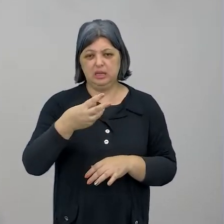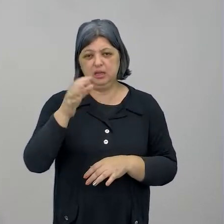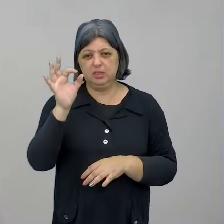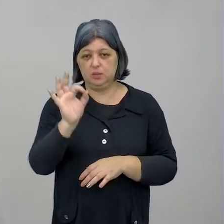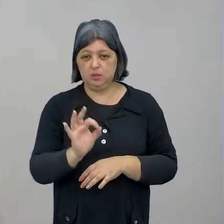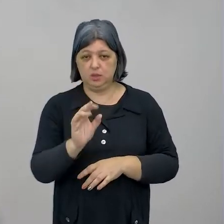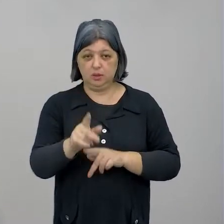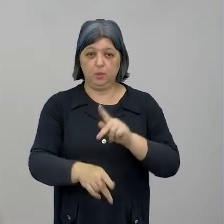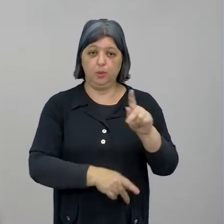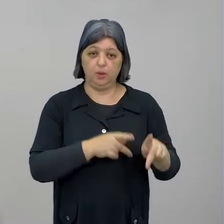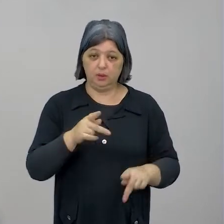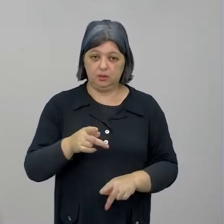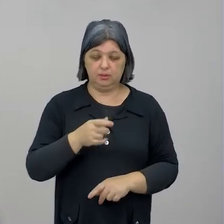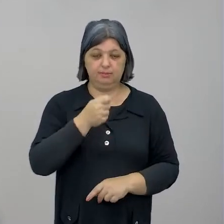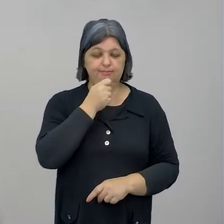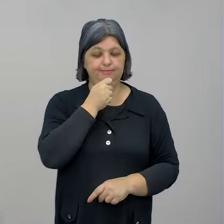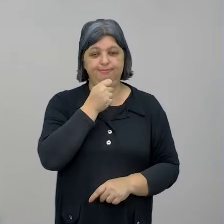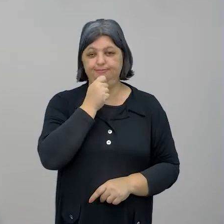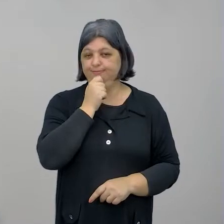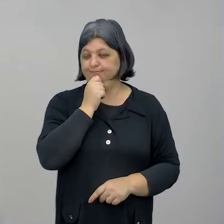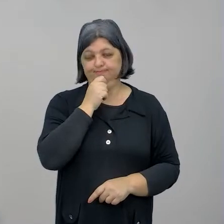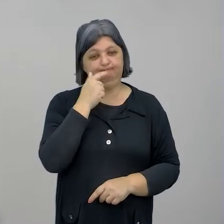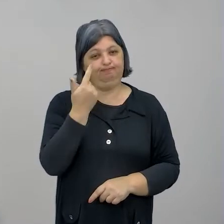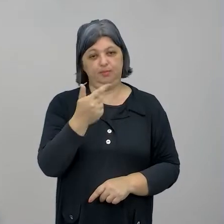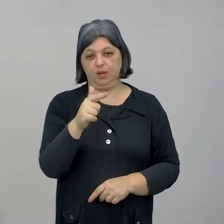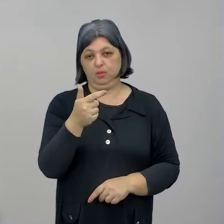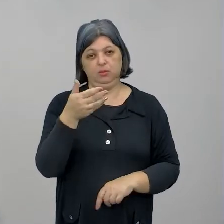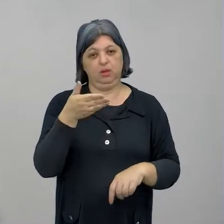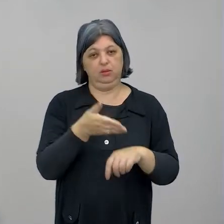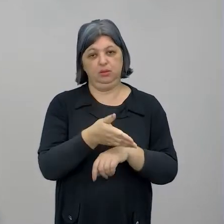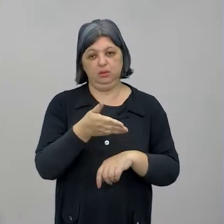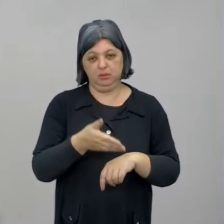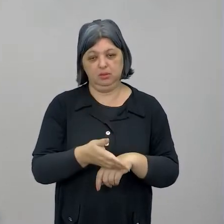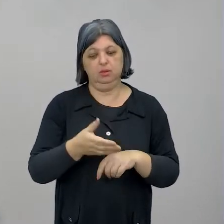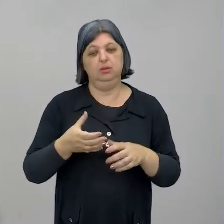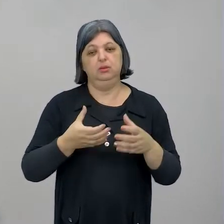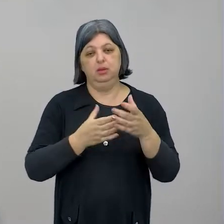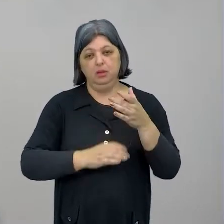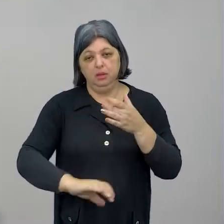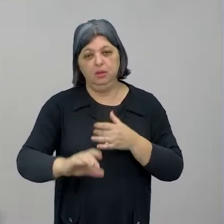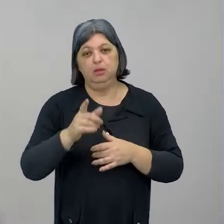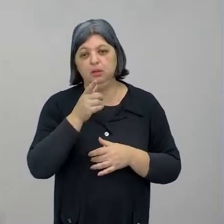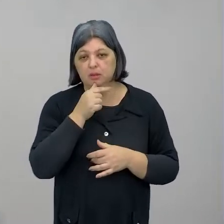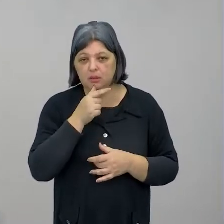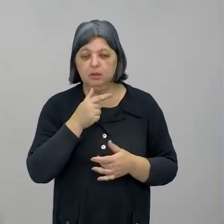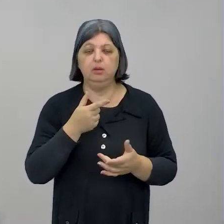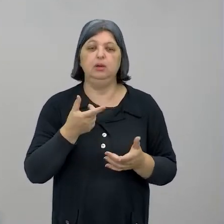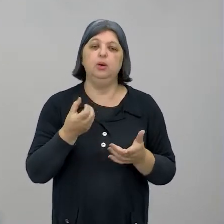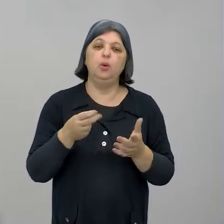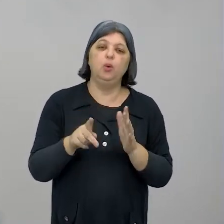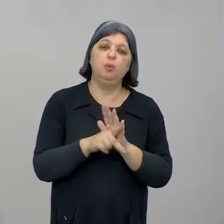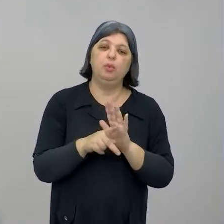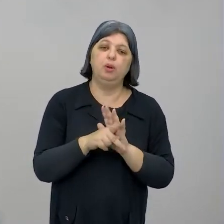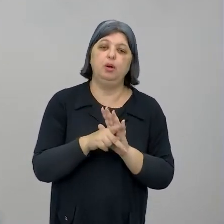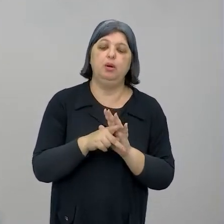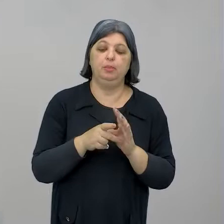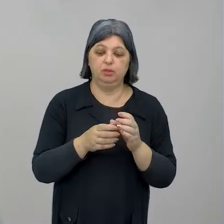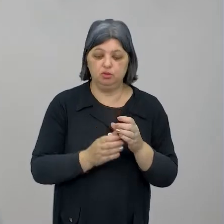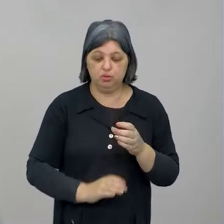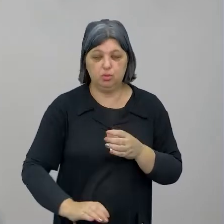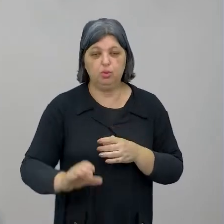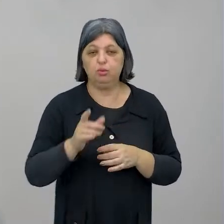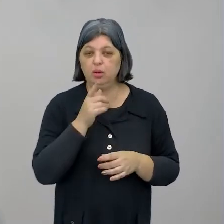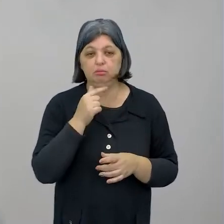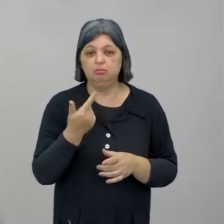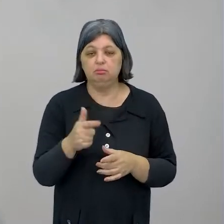da população que ainda não tem acesso à água tratada ou à coleta de esgoto, ou seja, né,